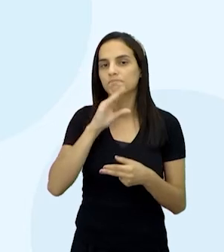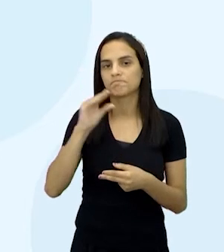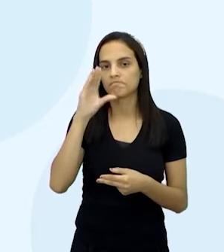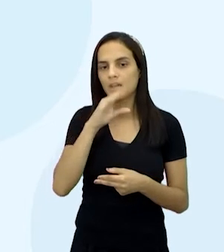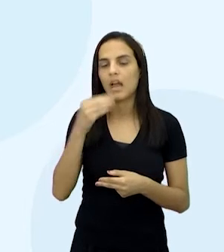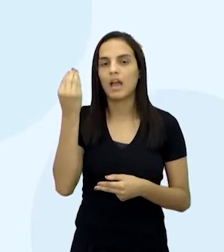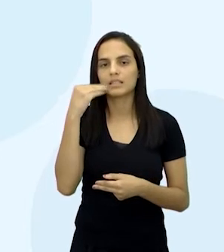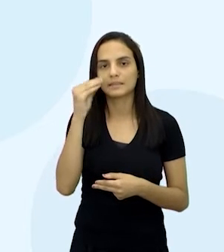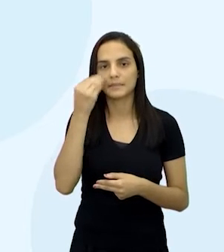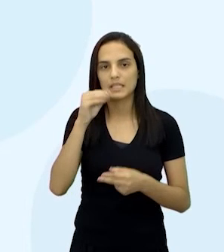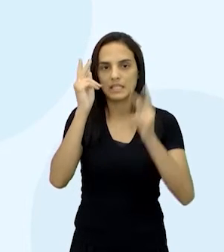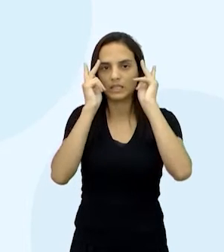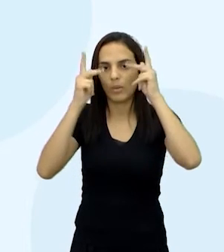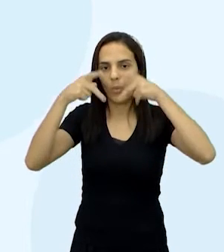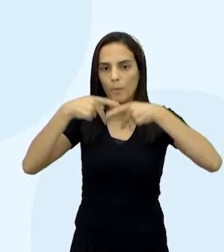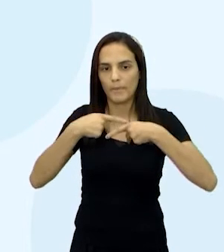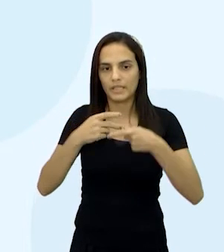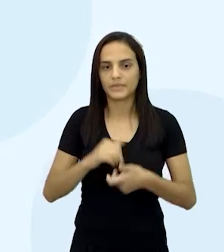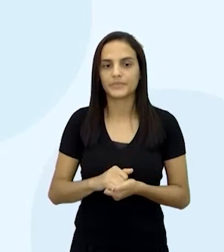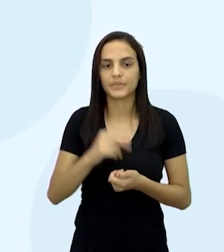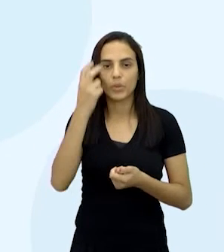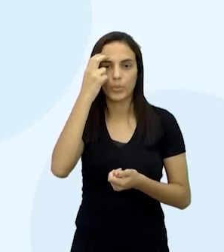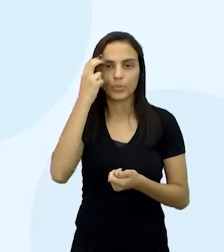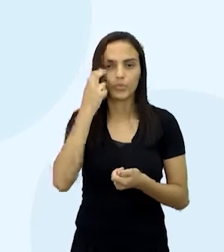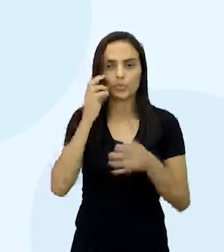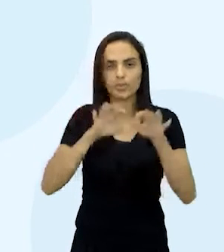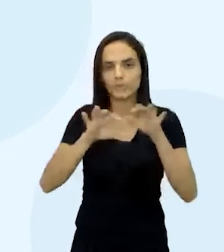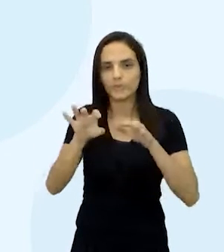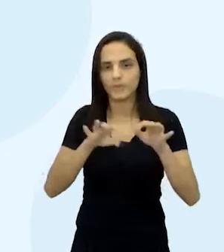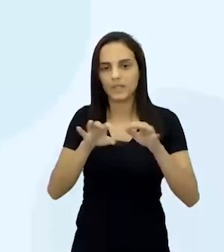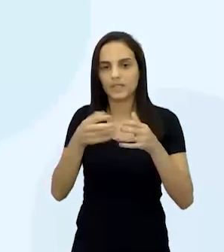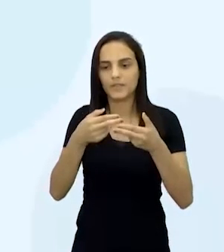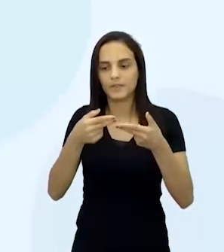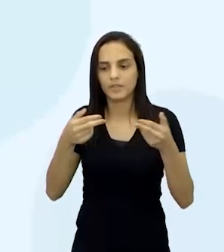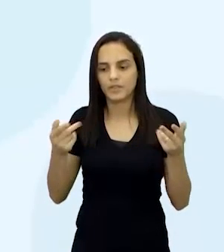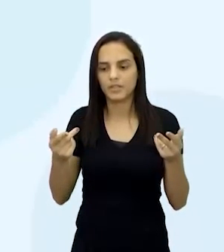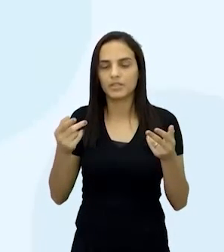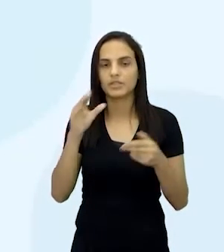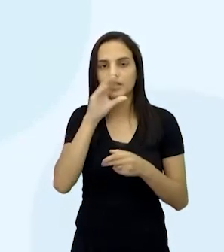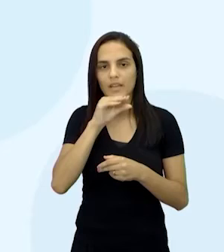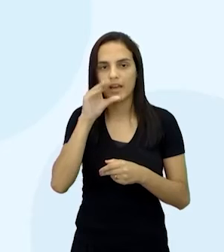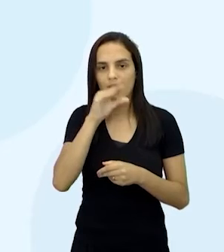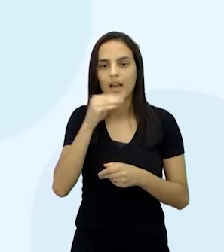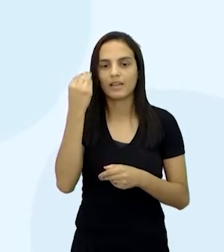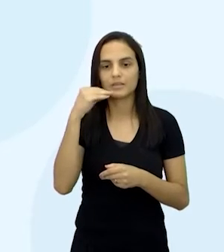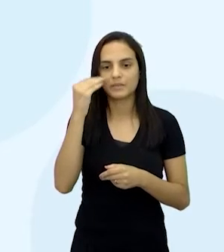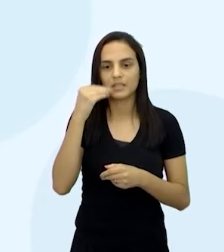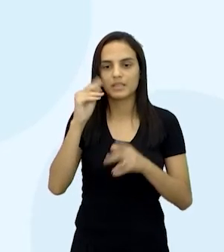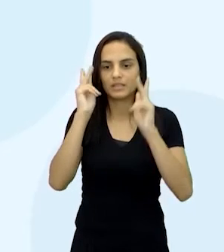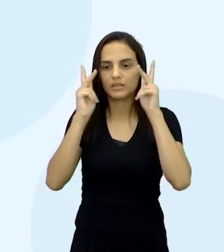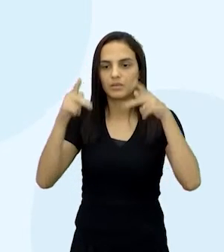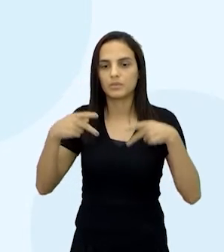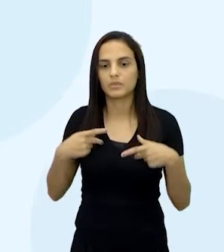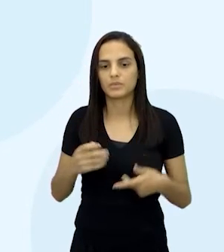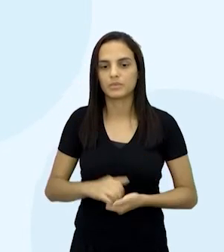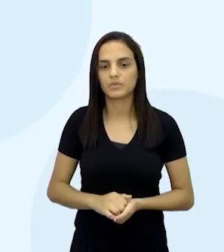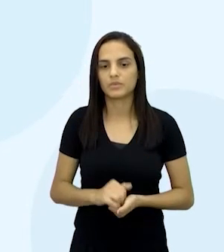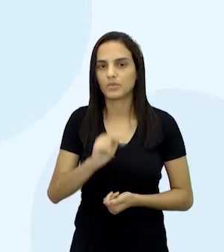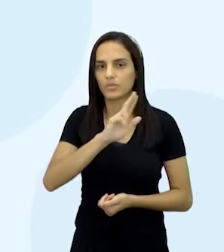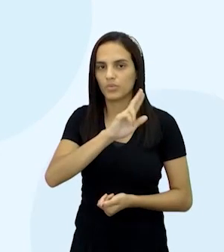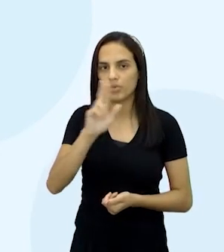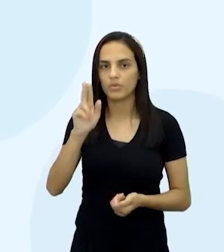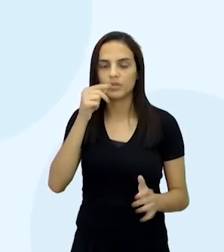a experiência humana. Cultura em movimento, diferentes formas de narrar a experiência humana. Maravilha! Esse é o nome do